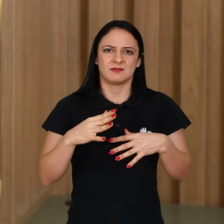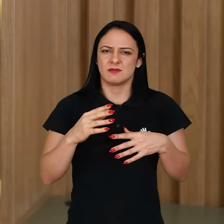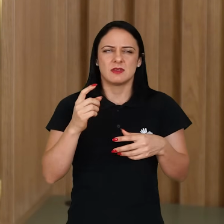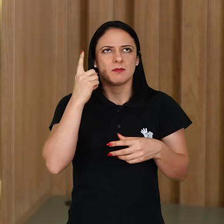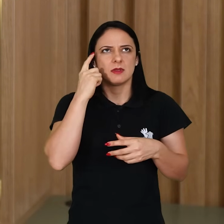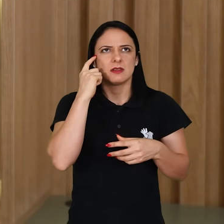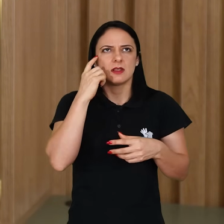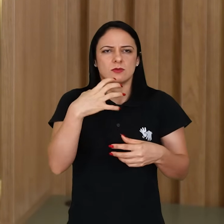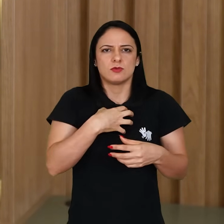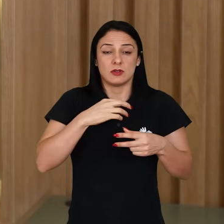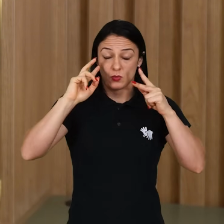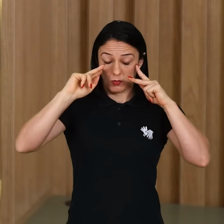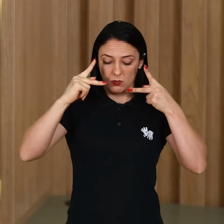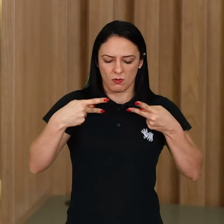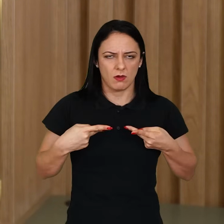humanamente